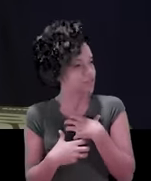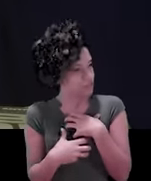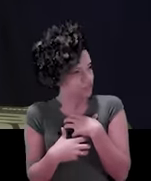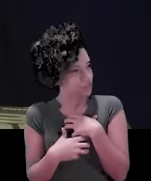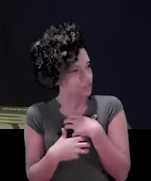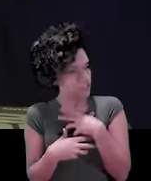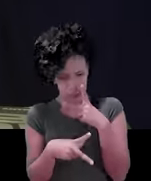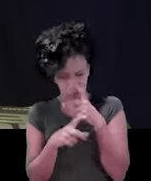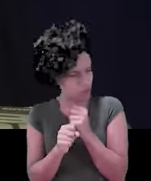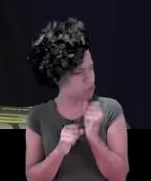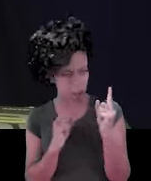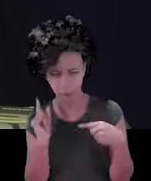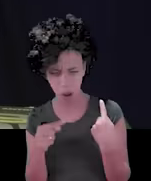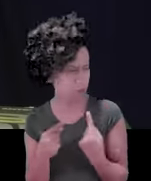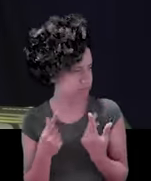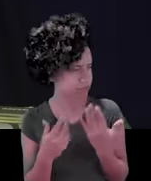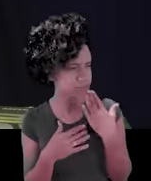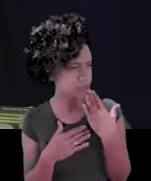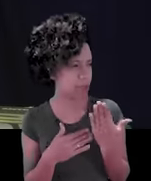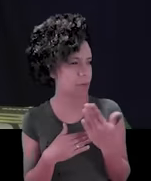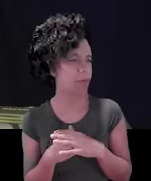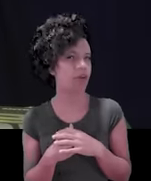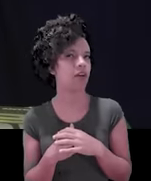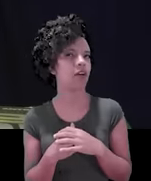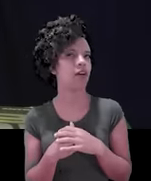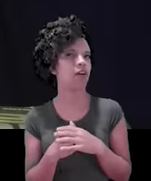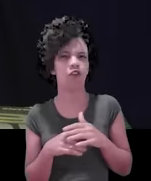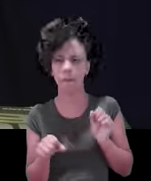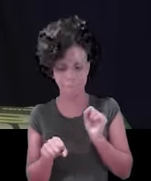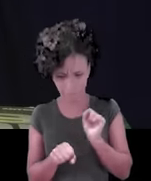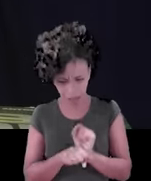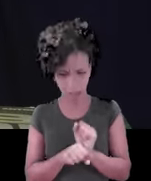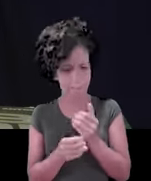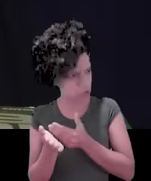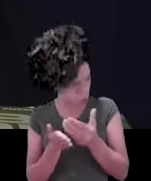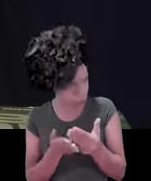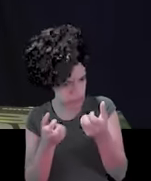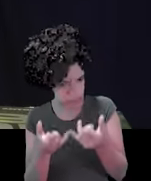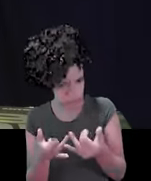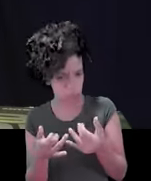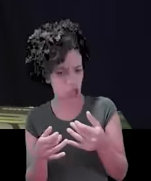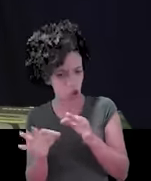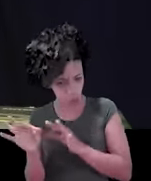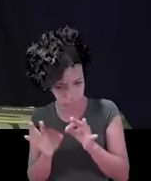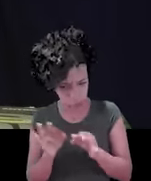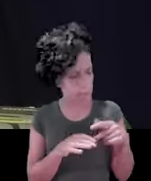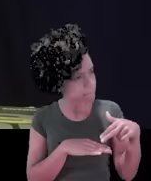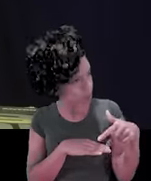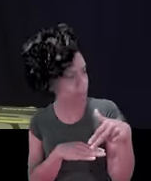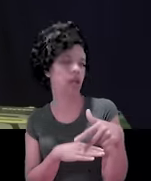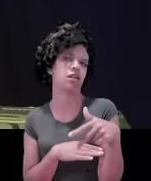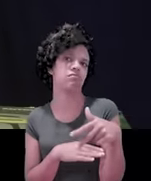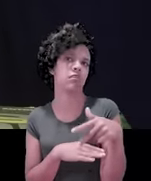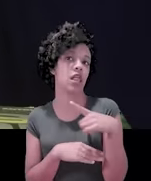Cíntia esposa muito louca vou parar aqui para começar a dizer que quando eu comecei a planejar para